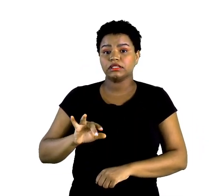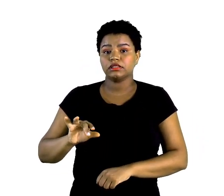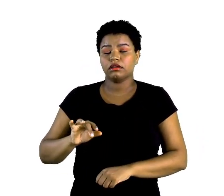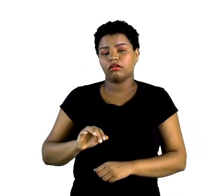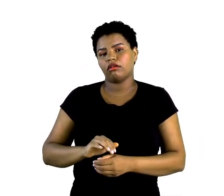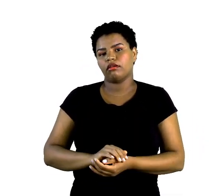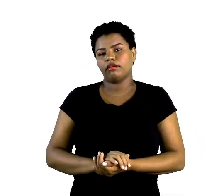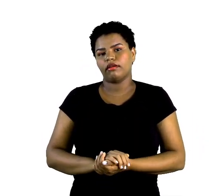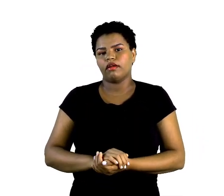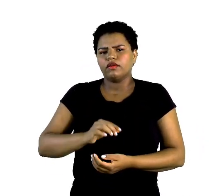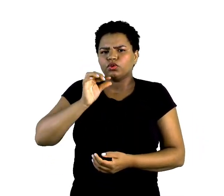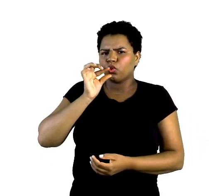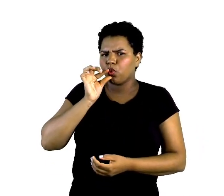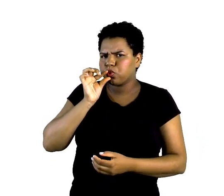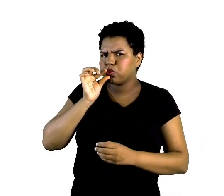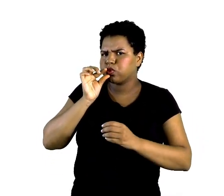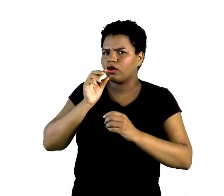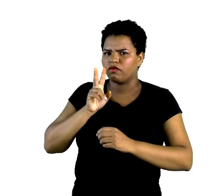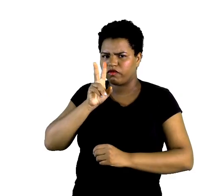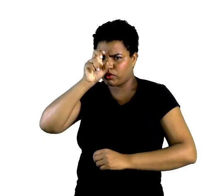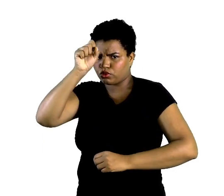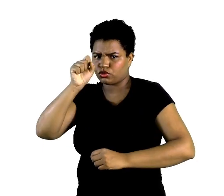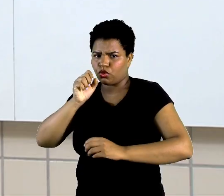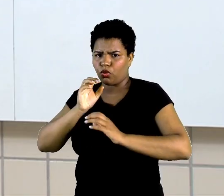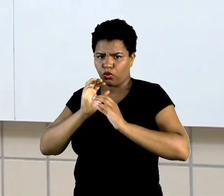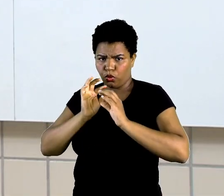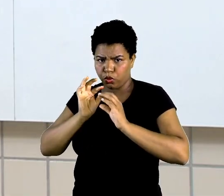soprar com muita força,